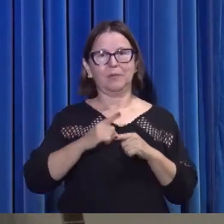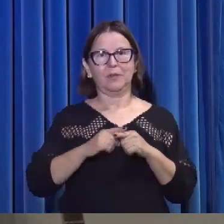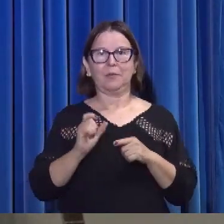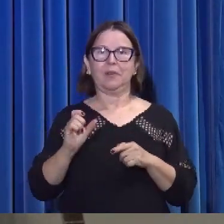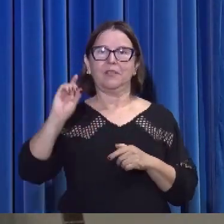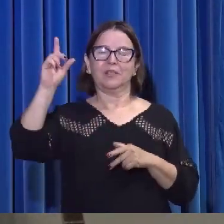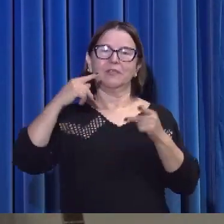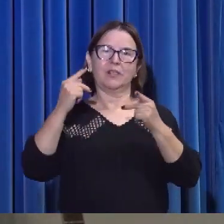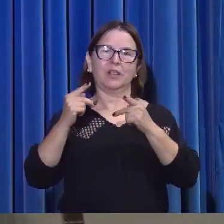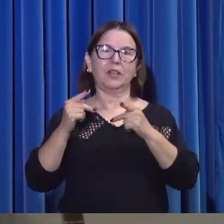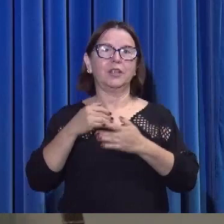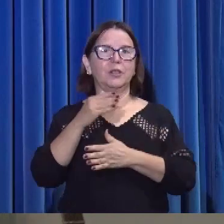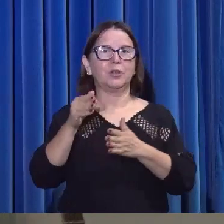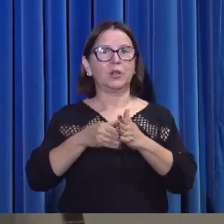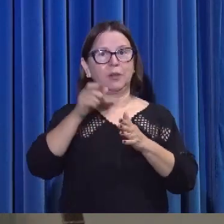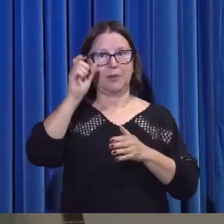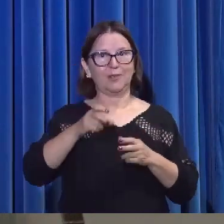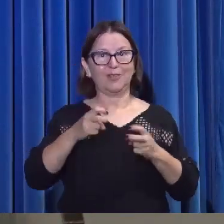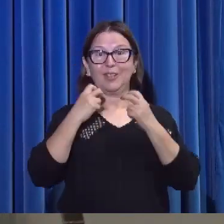será salvo.